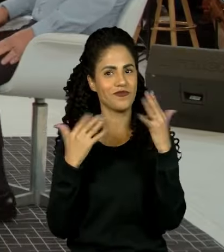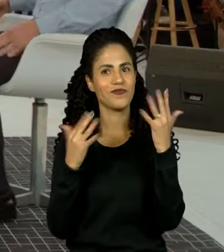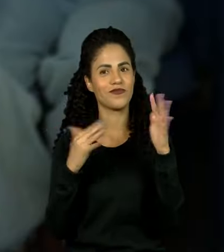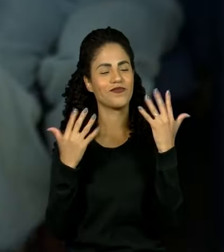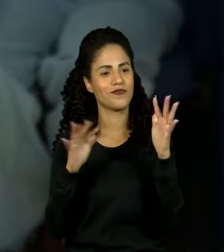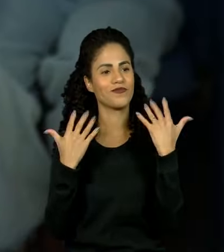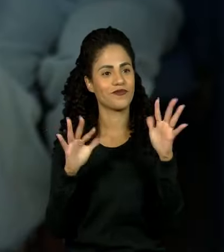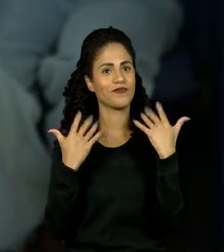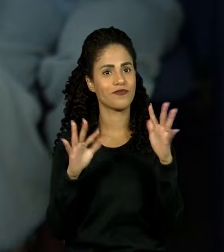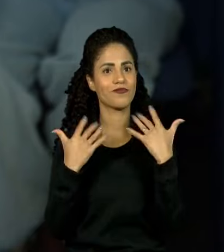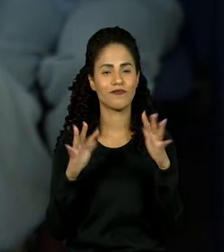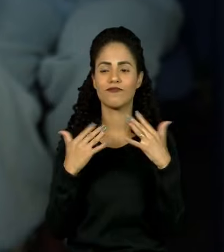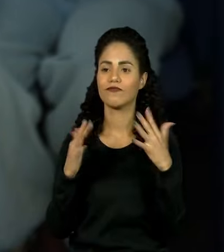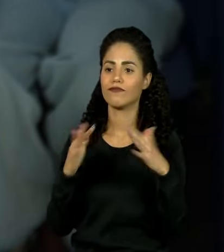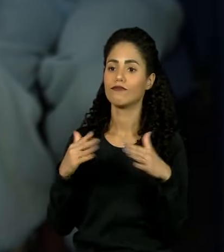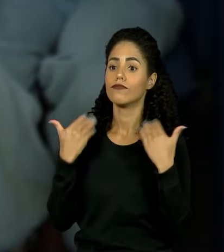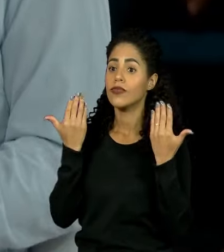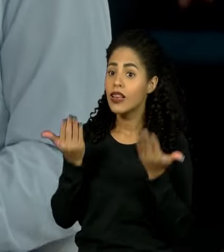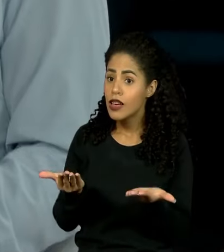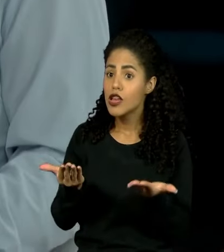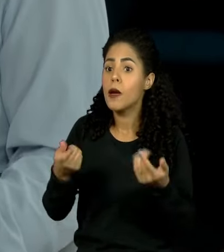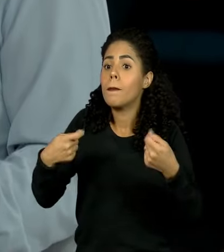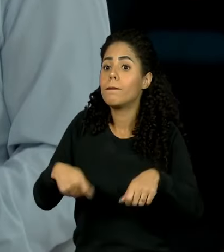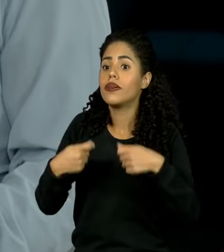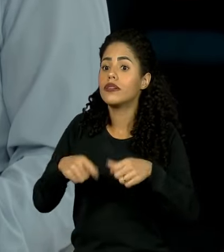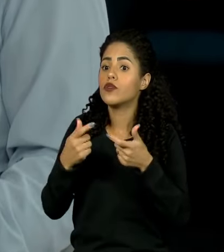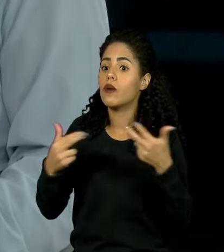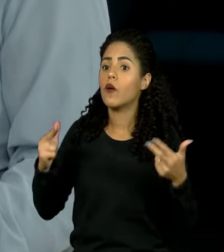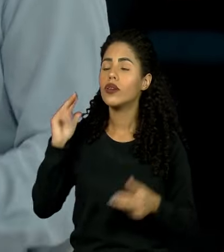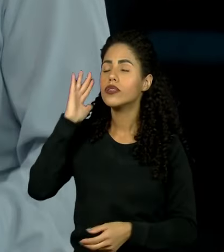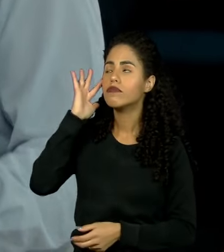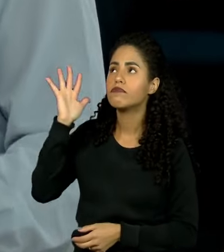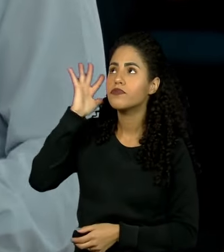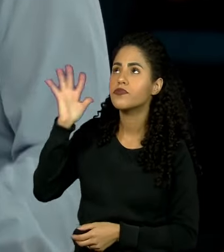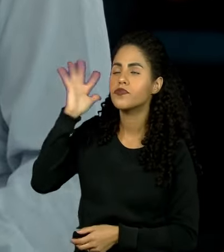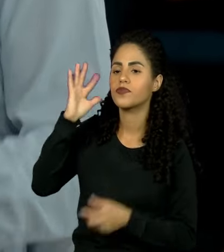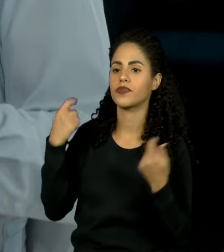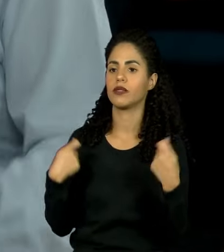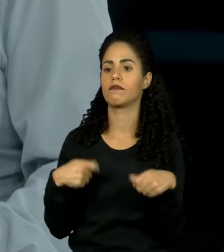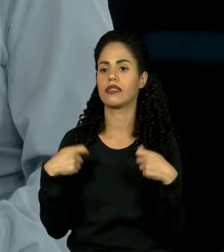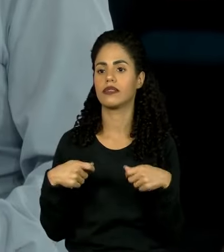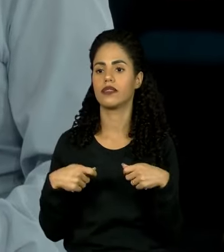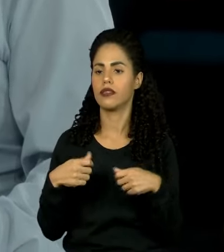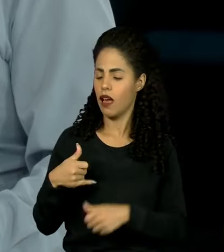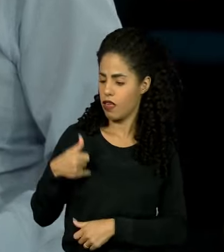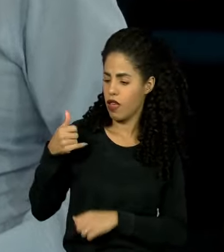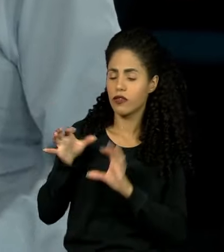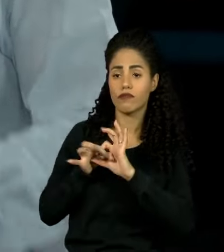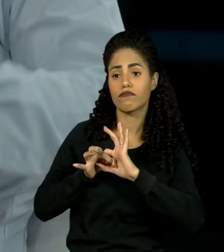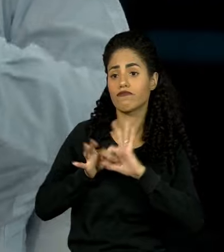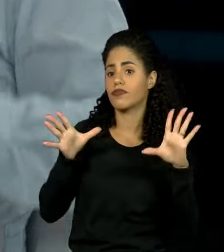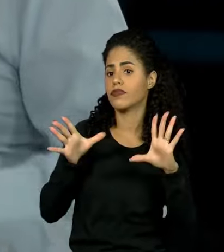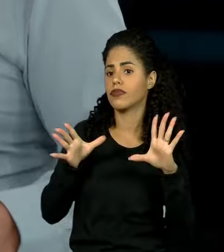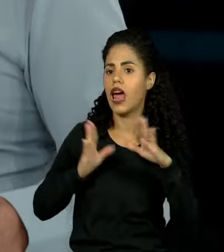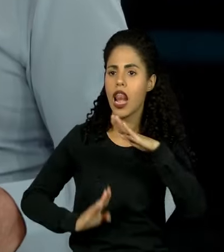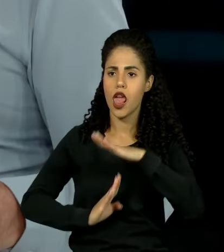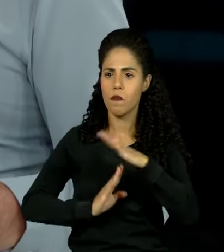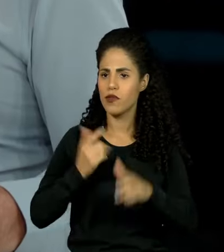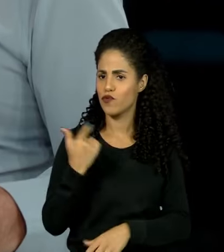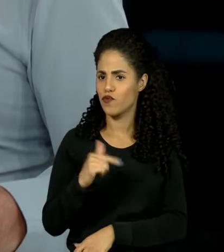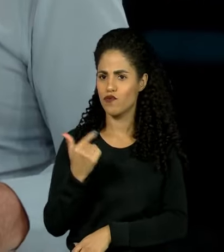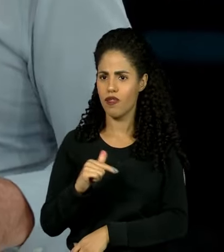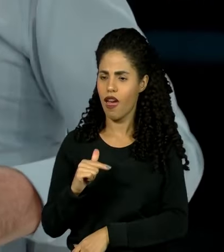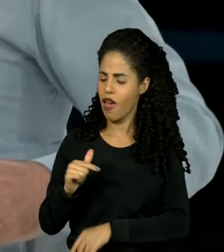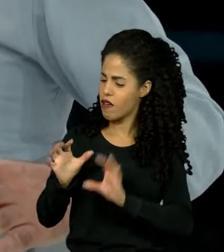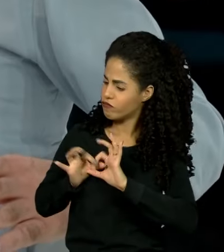Obrigado você você tem que ter algo a alcançar E isso não tem idade isso não tem idade